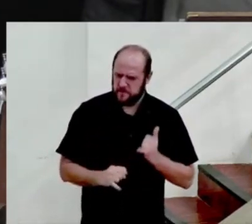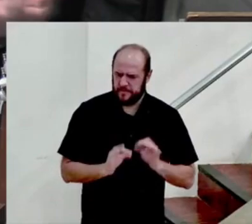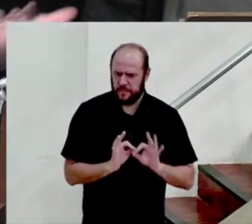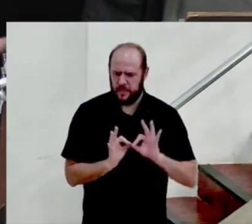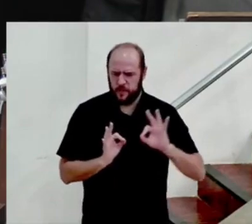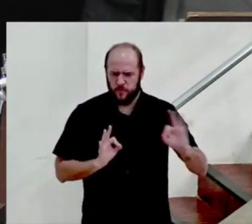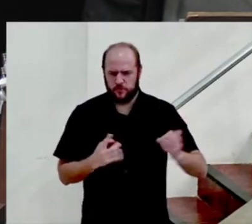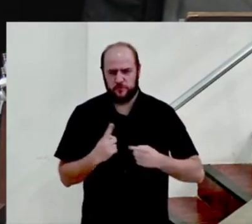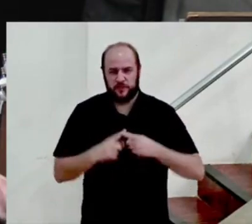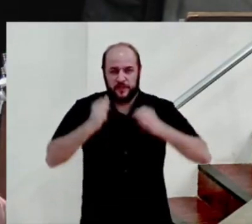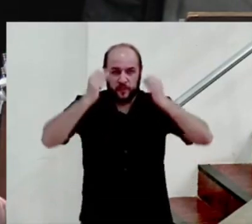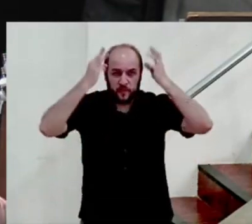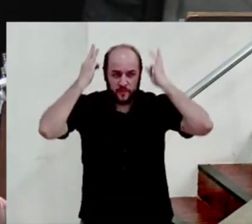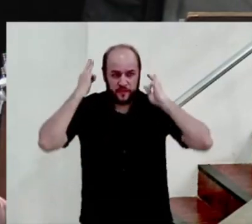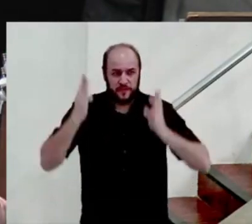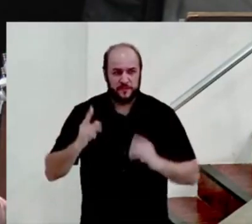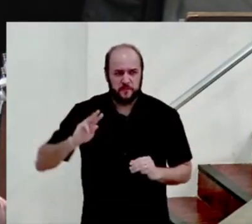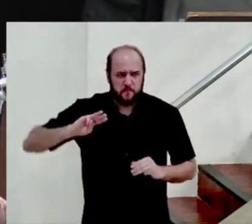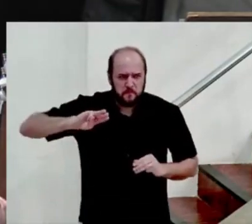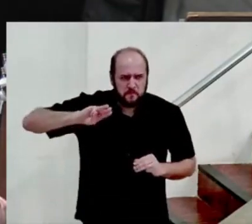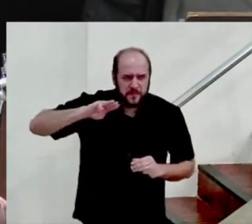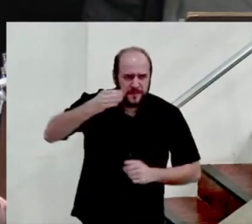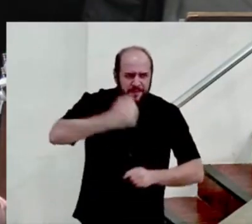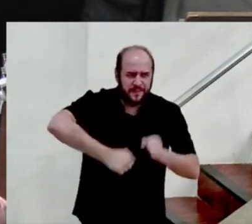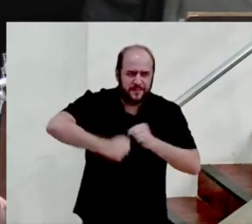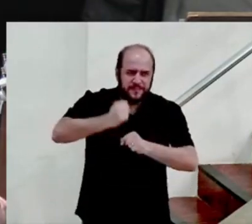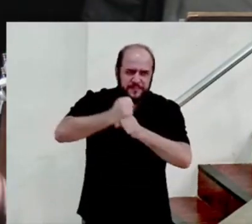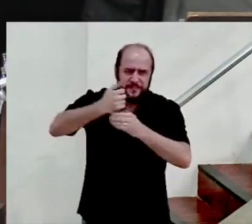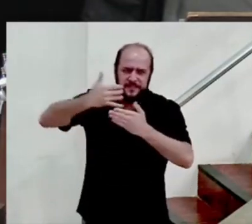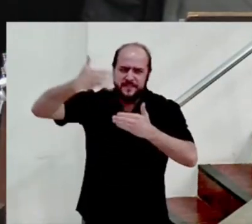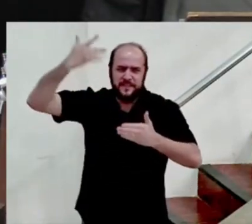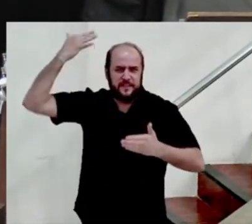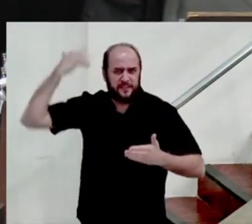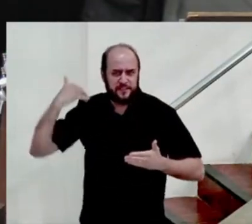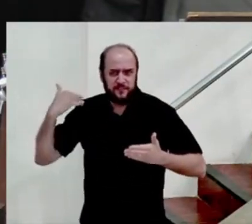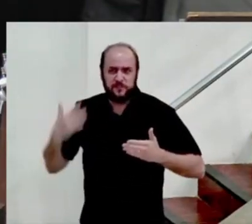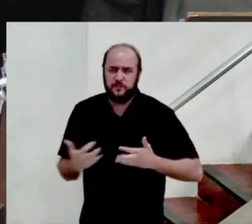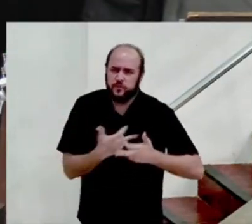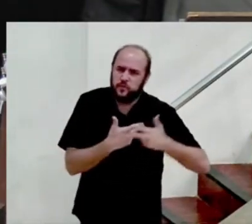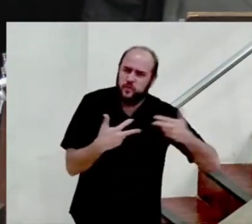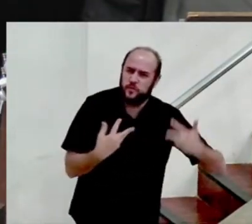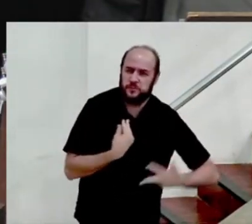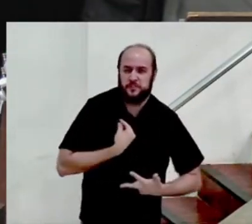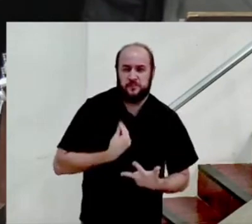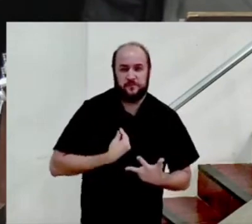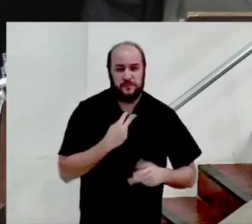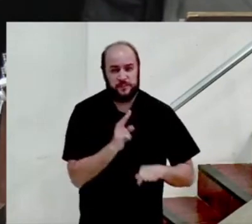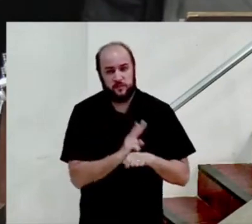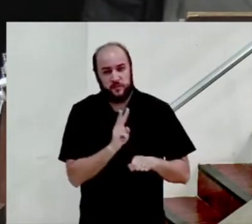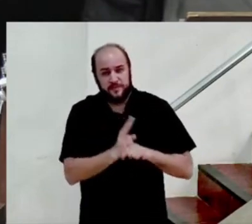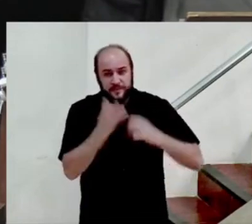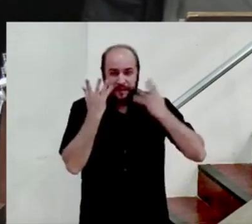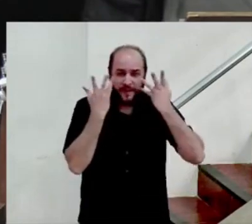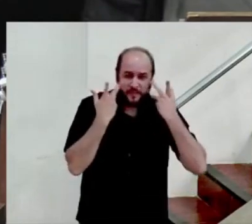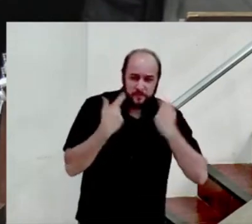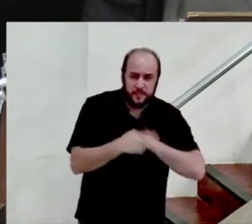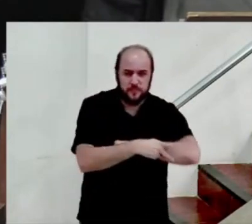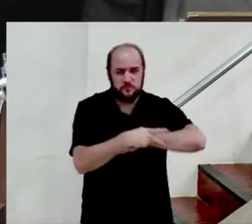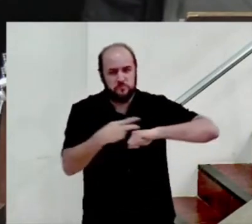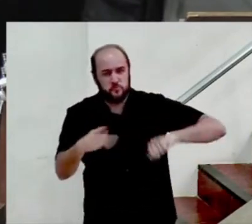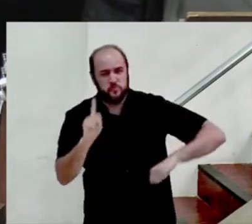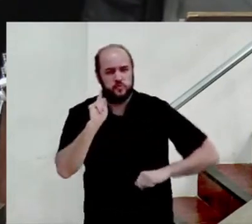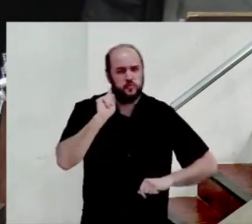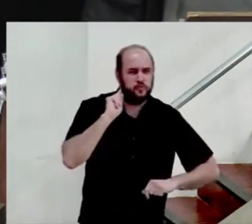Noé viveu há milhares de anos atrás. As situações vividas lá de preservar animais puros e impuros não é a